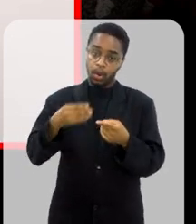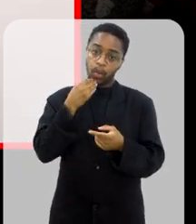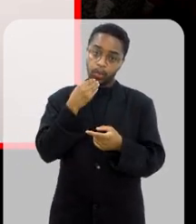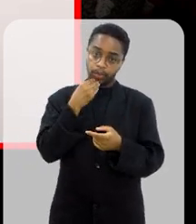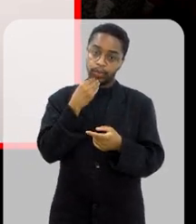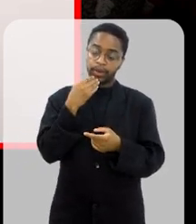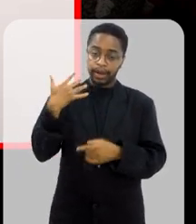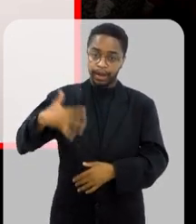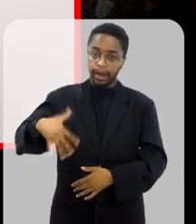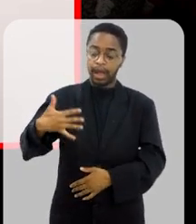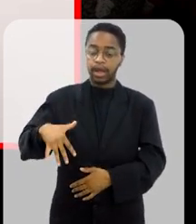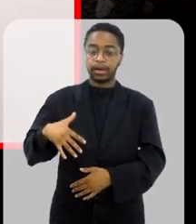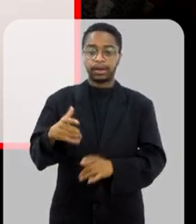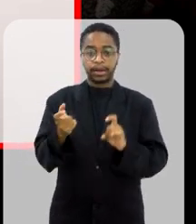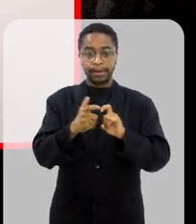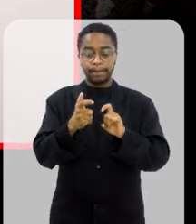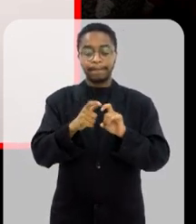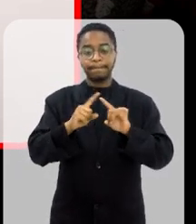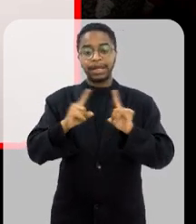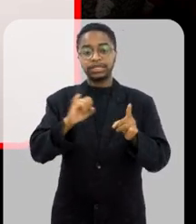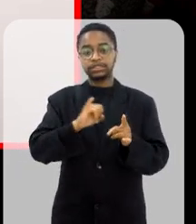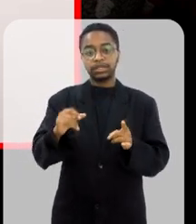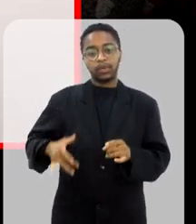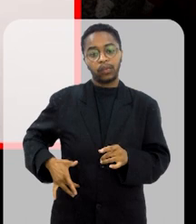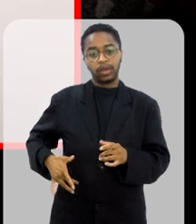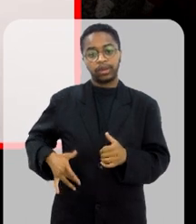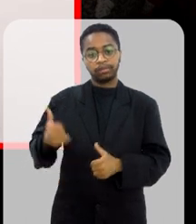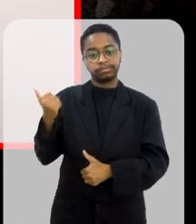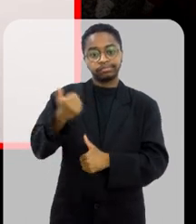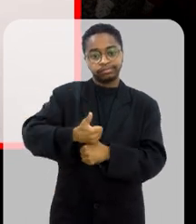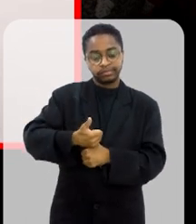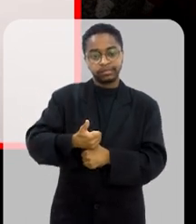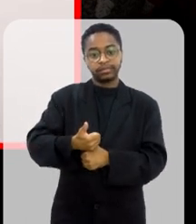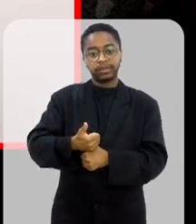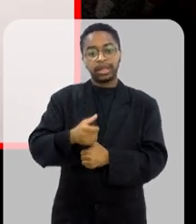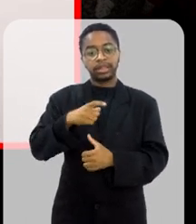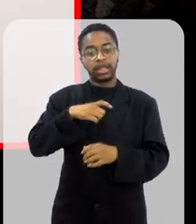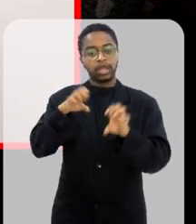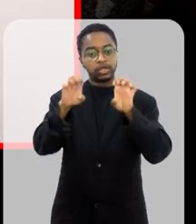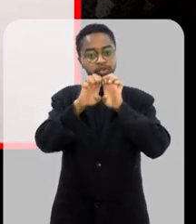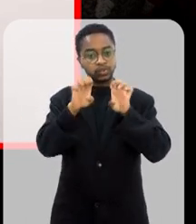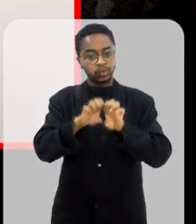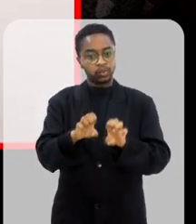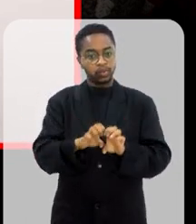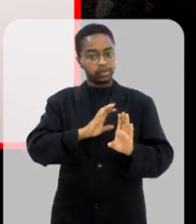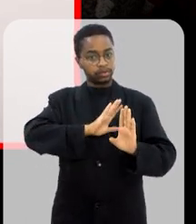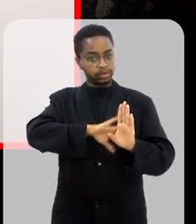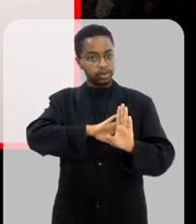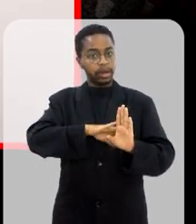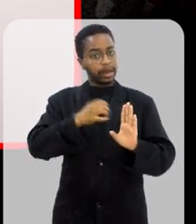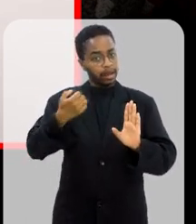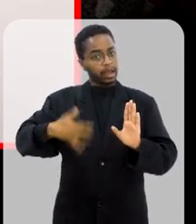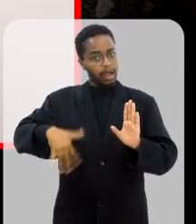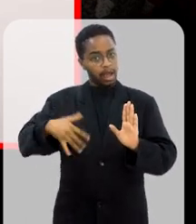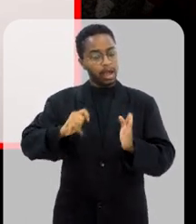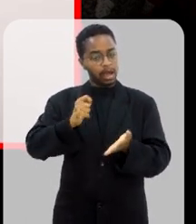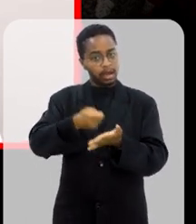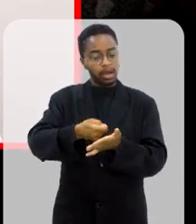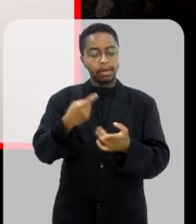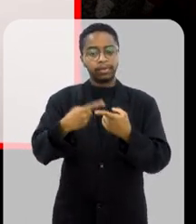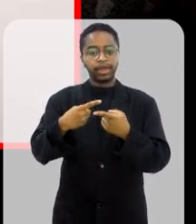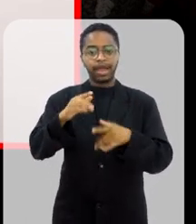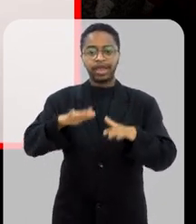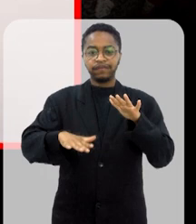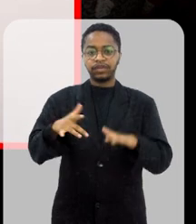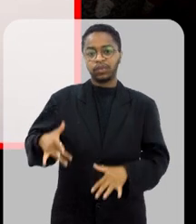mais caro, logicamente, é caro o medicamento, mas se você faz o transplante renal, isso tem uma estrutura atrás disso que tem um